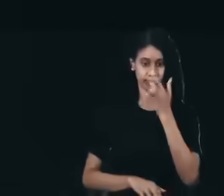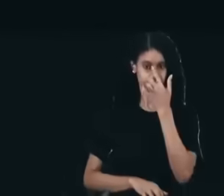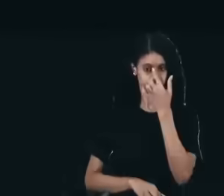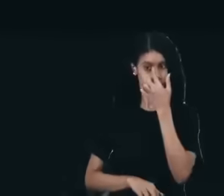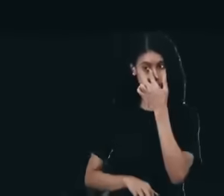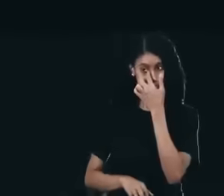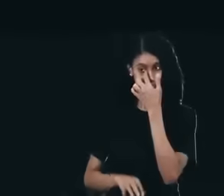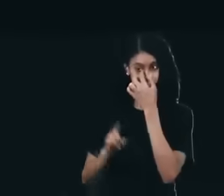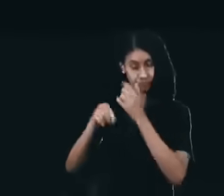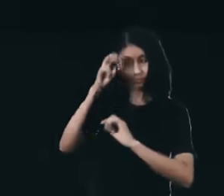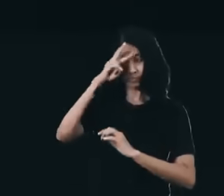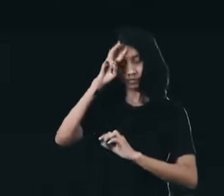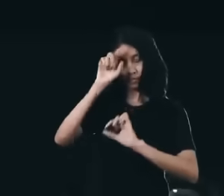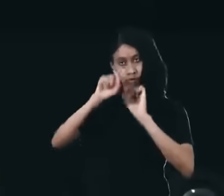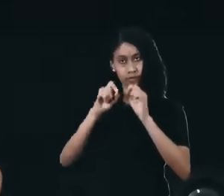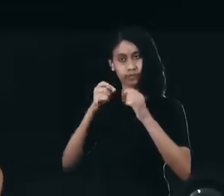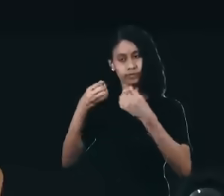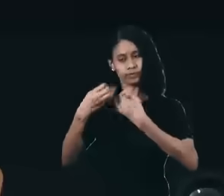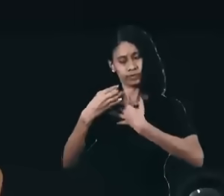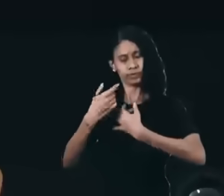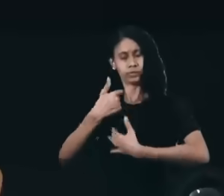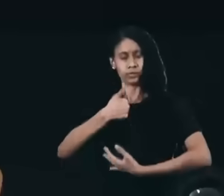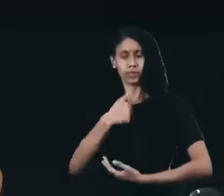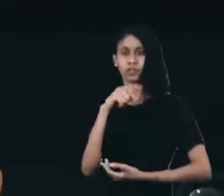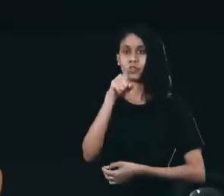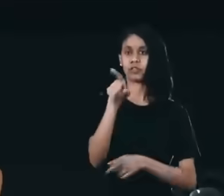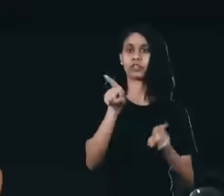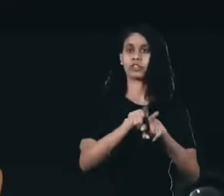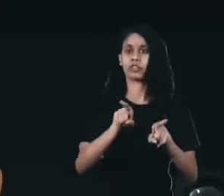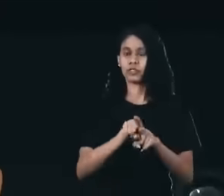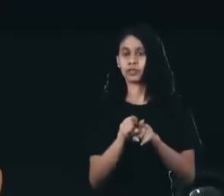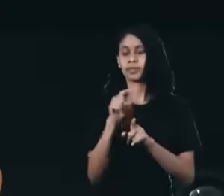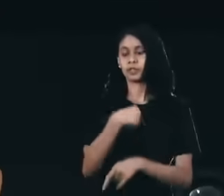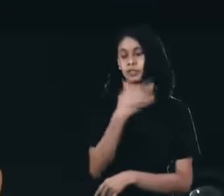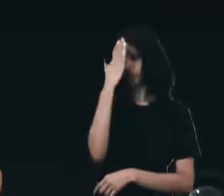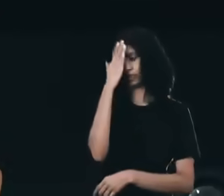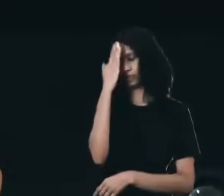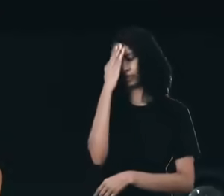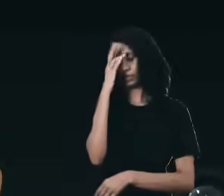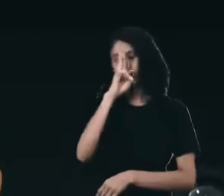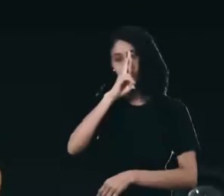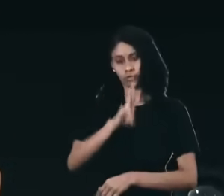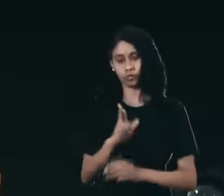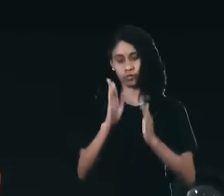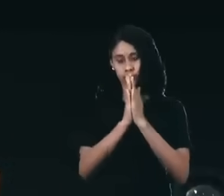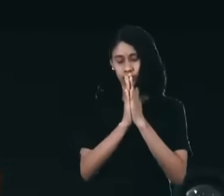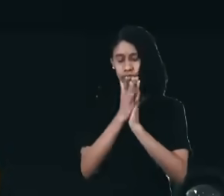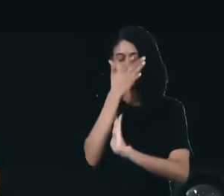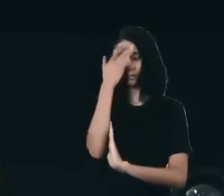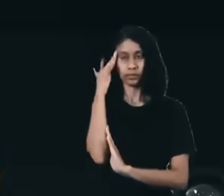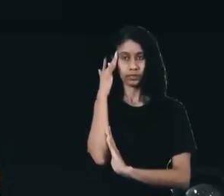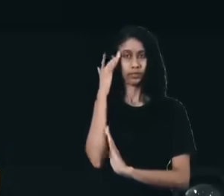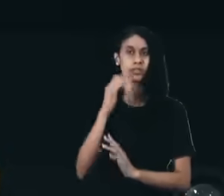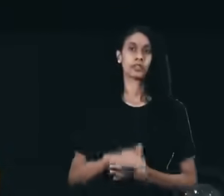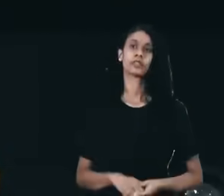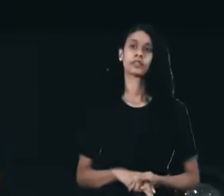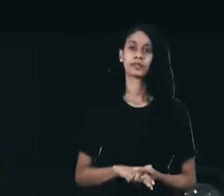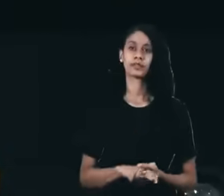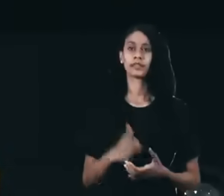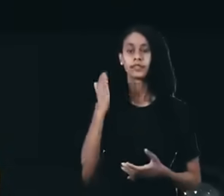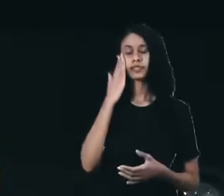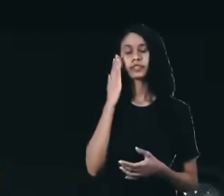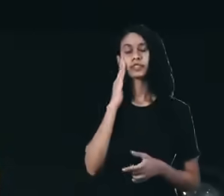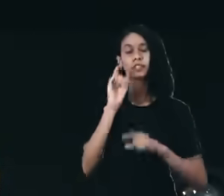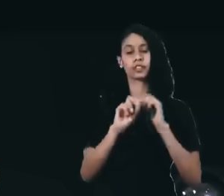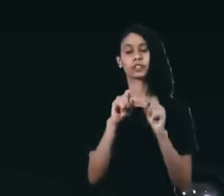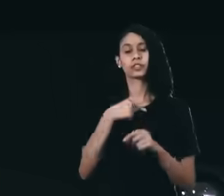Essa história é uma lição para mim e para você, de entendermos que nós somos a resposta da oração de alguém. De entendermos